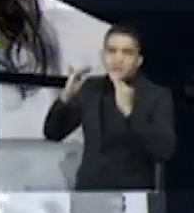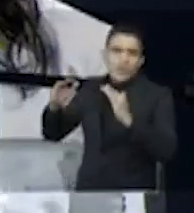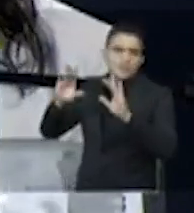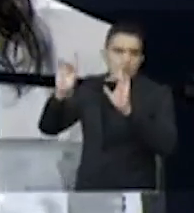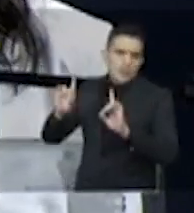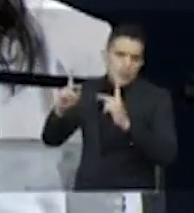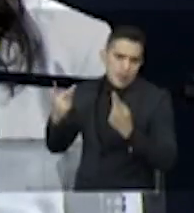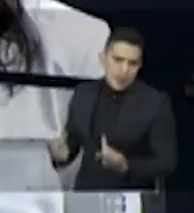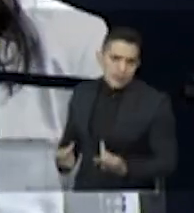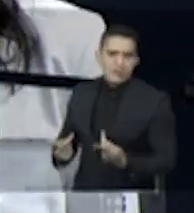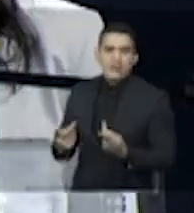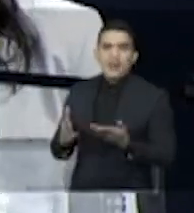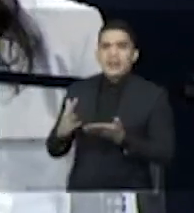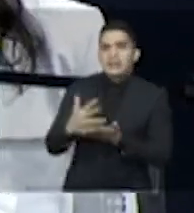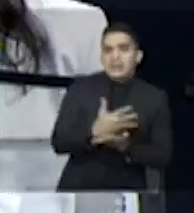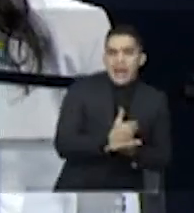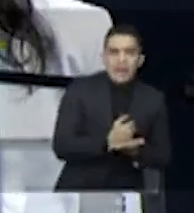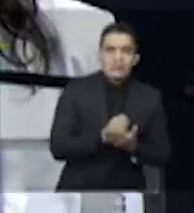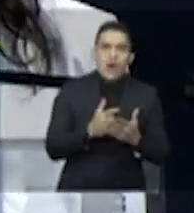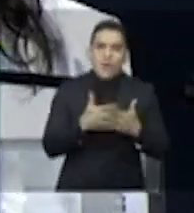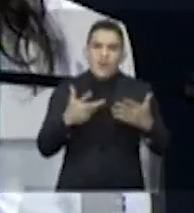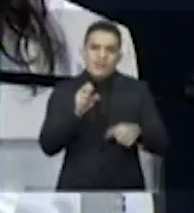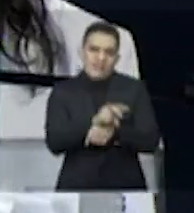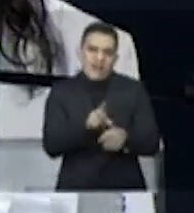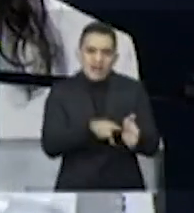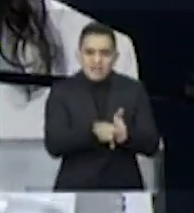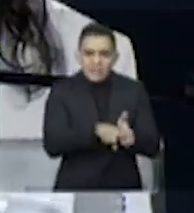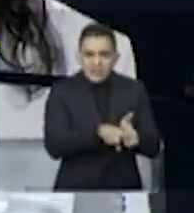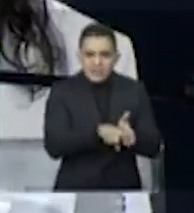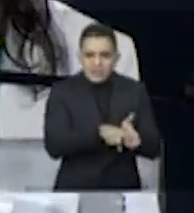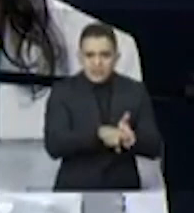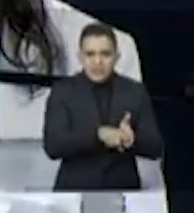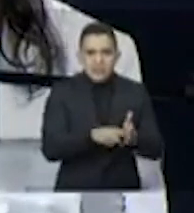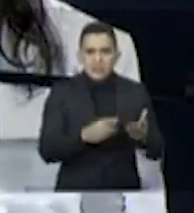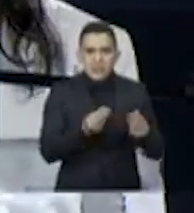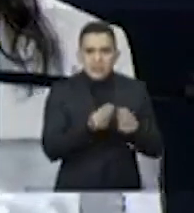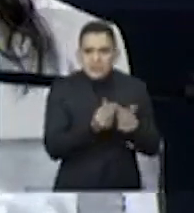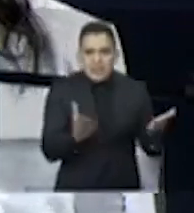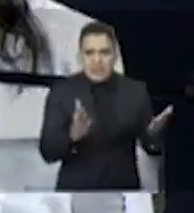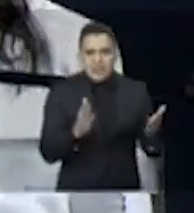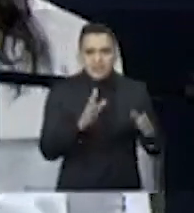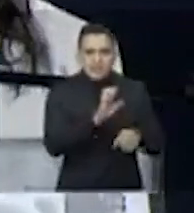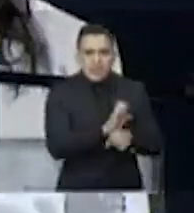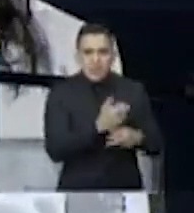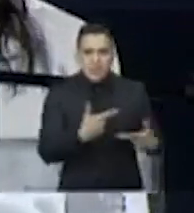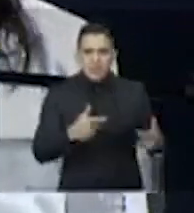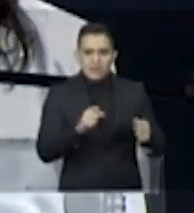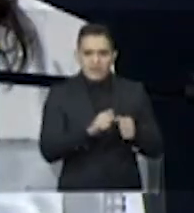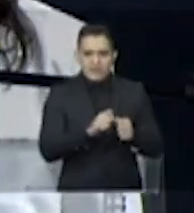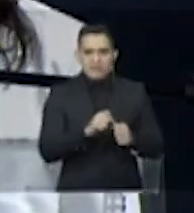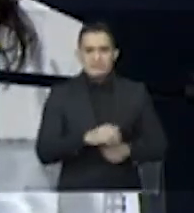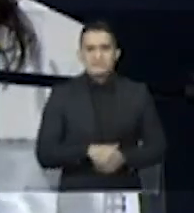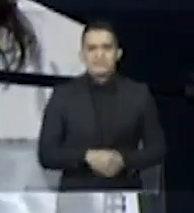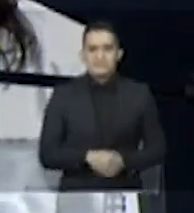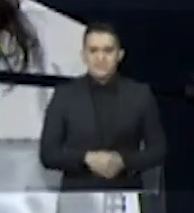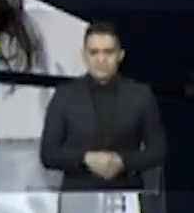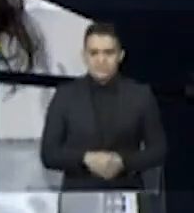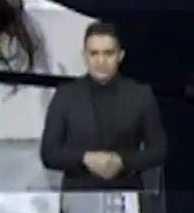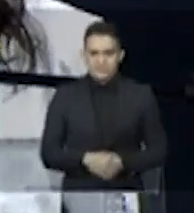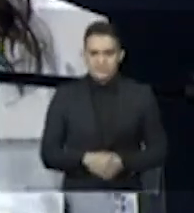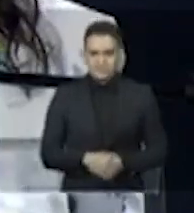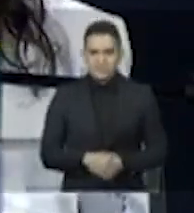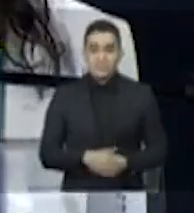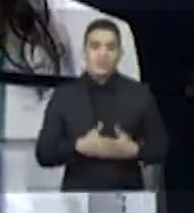Apresentar dados frios de aumento de vagas sem pesquisas qualitativas complementares não esclarece o estado de coisas que se encontra a Pop Rua. Então,